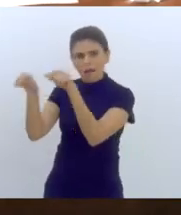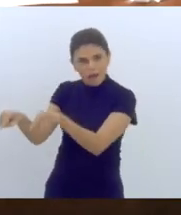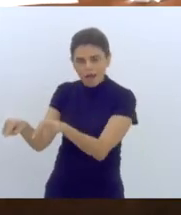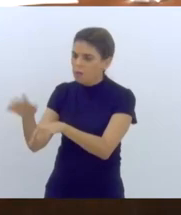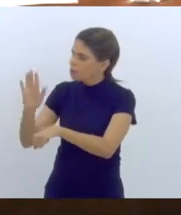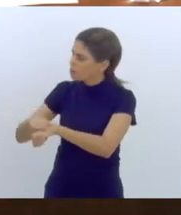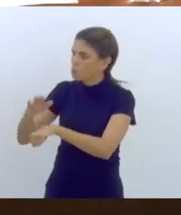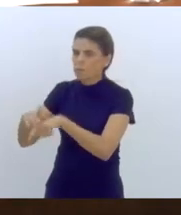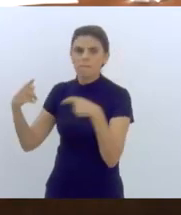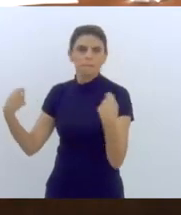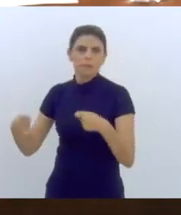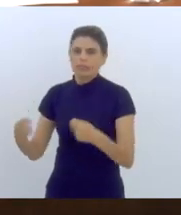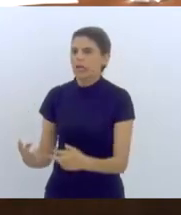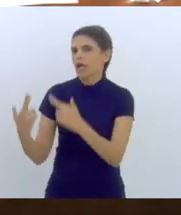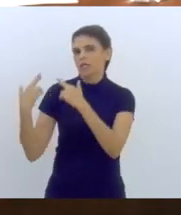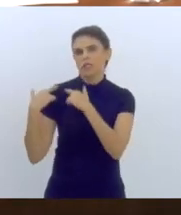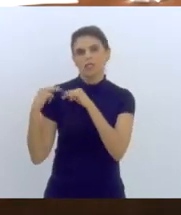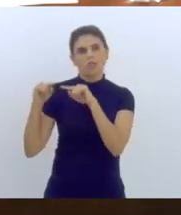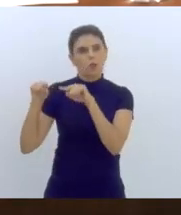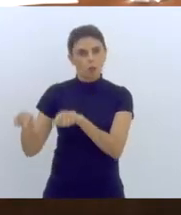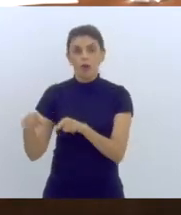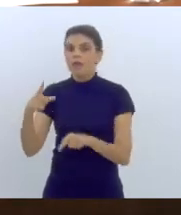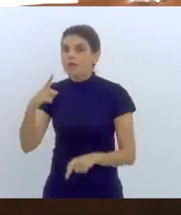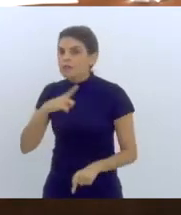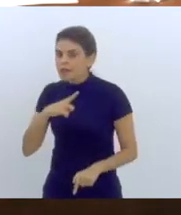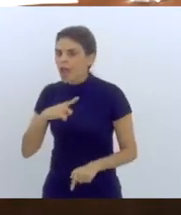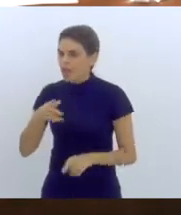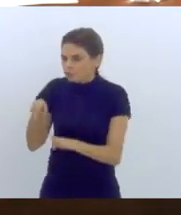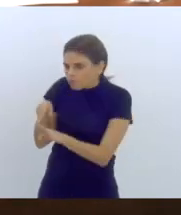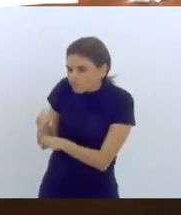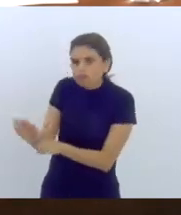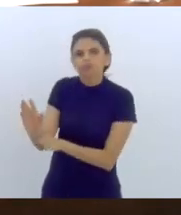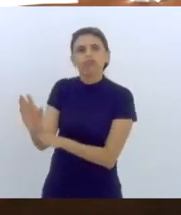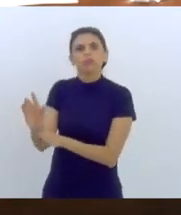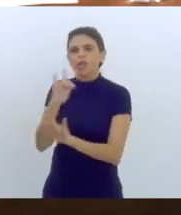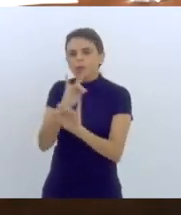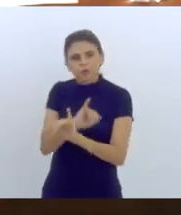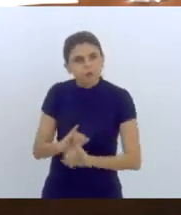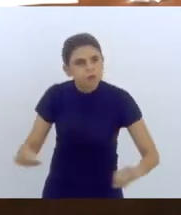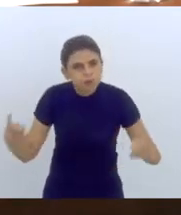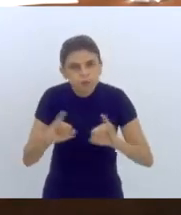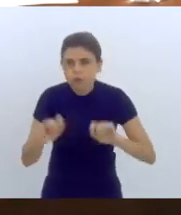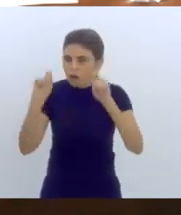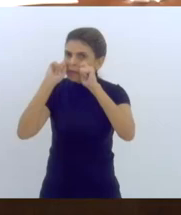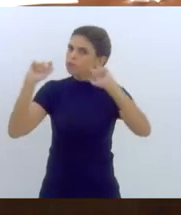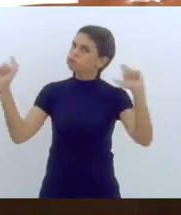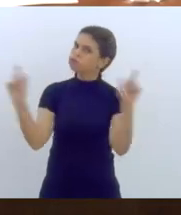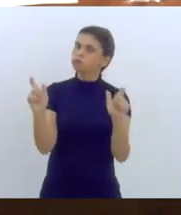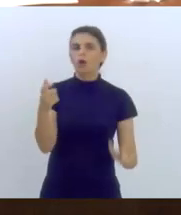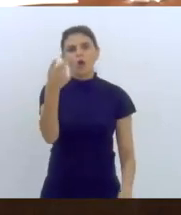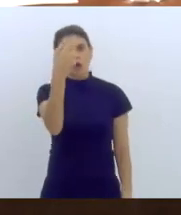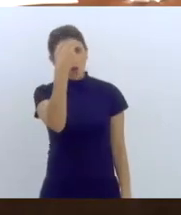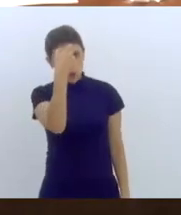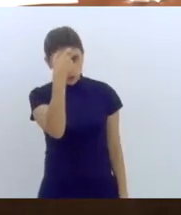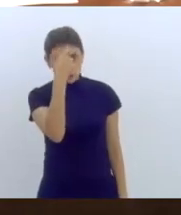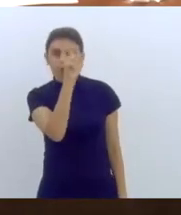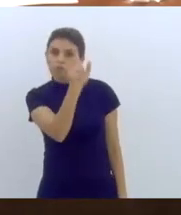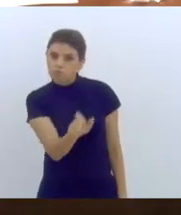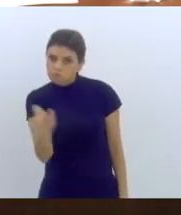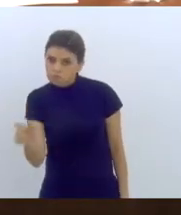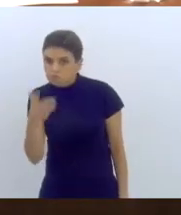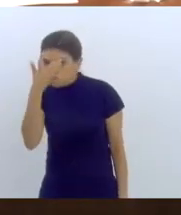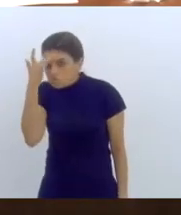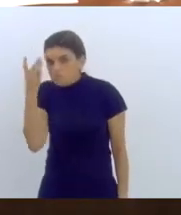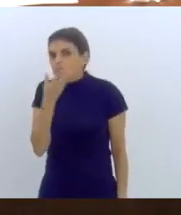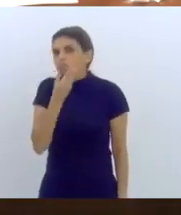empresas tenham a conduta de alertar, de divulgar, de conscientizar os